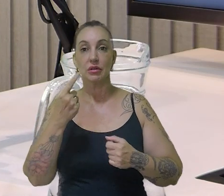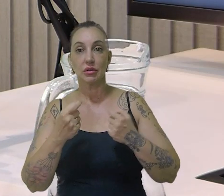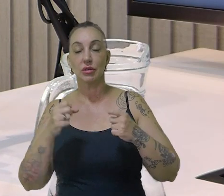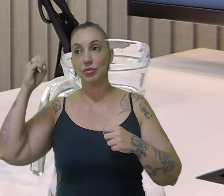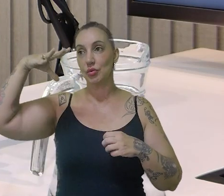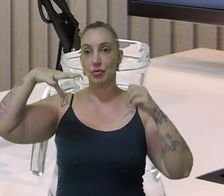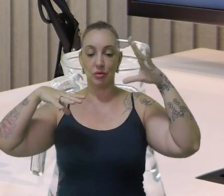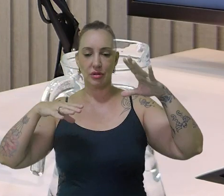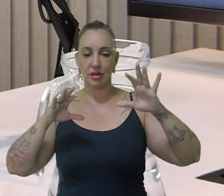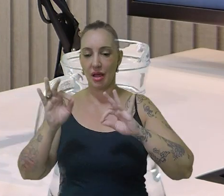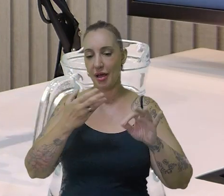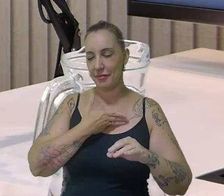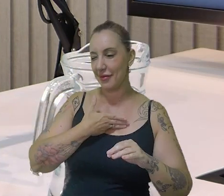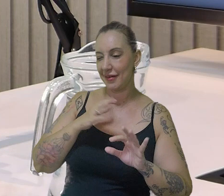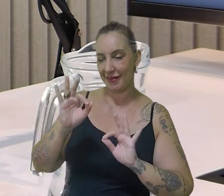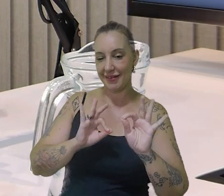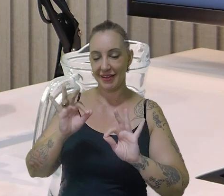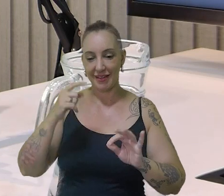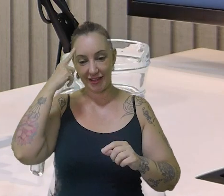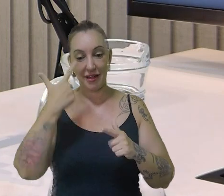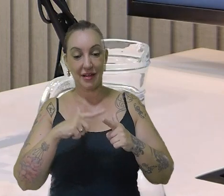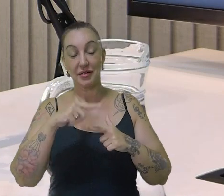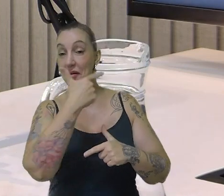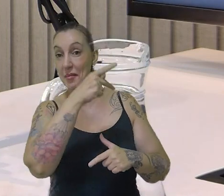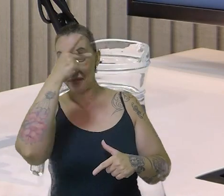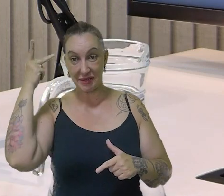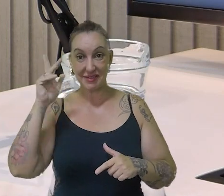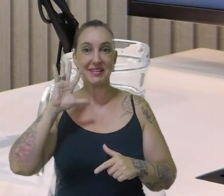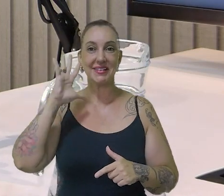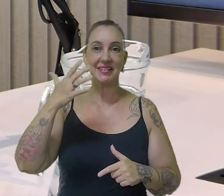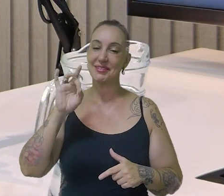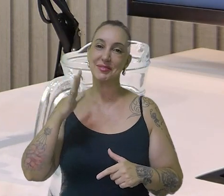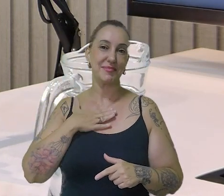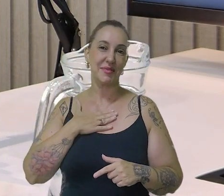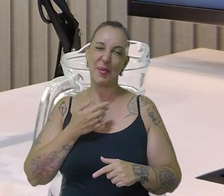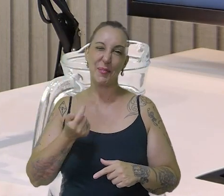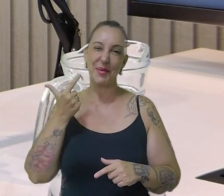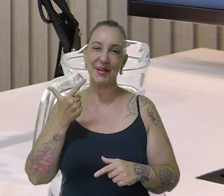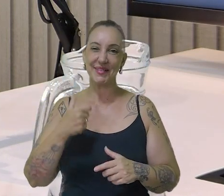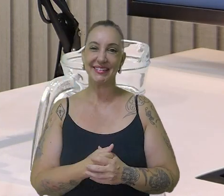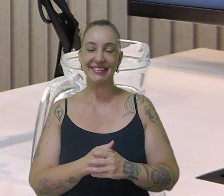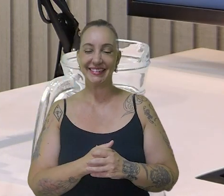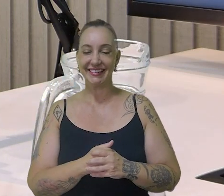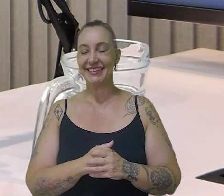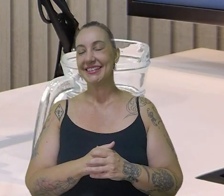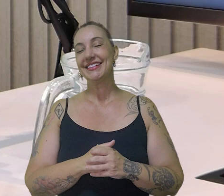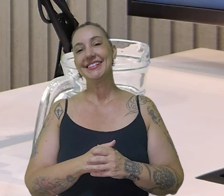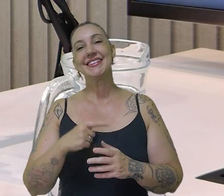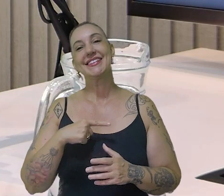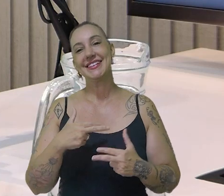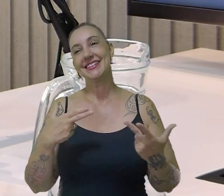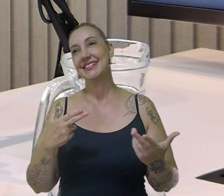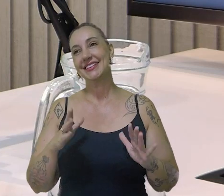pego a luz de alguém para montar assim um amigo para eu poder ter problemas de outras pessoas para resolver Porque só os meus assim bo tem uma hora que fica